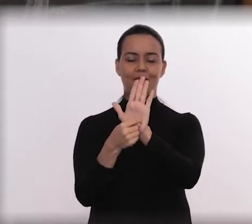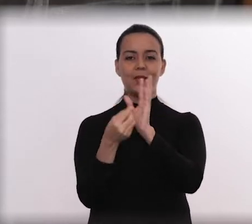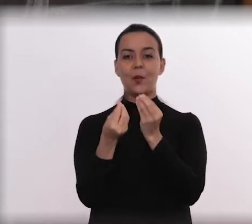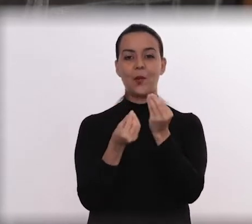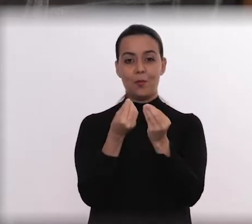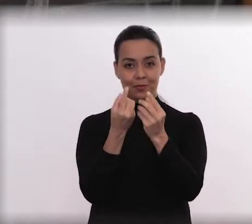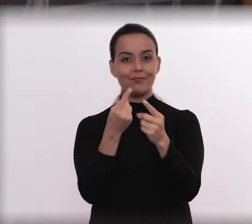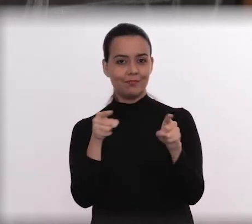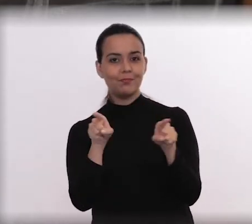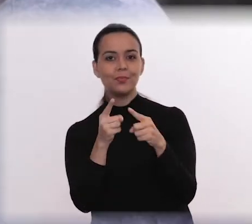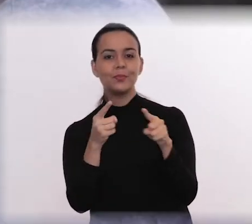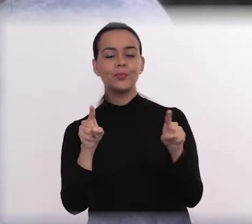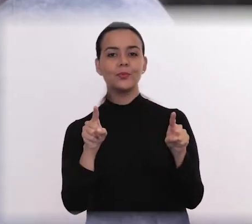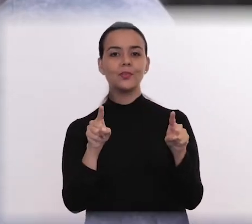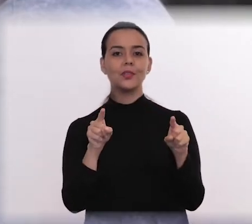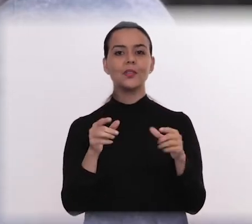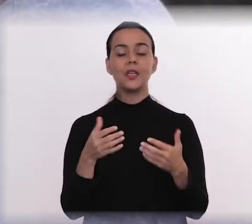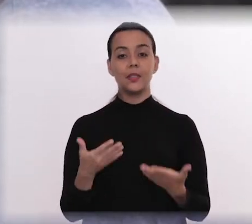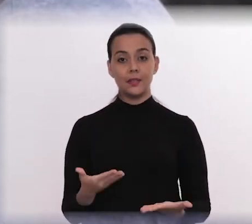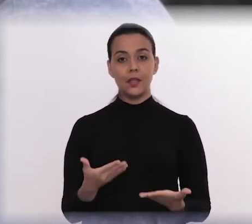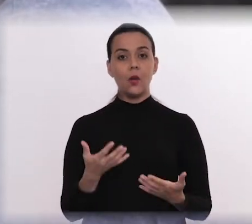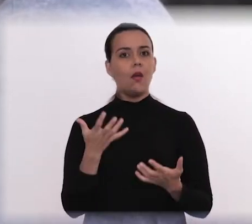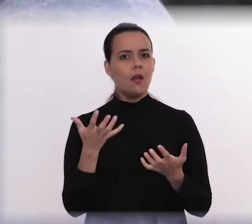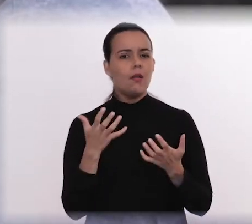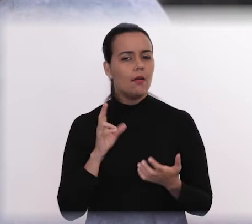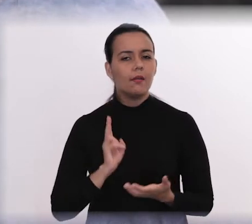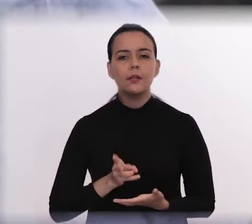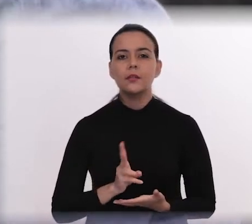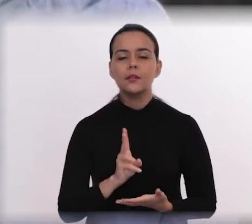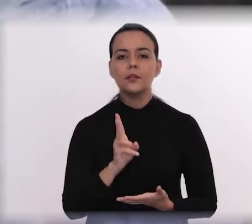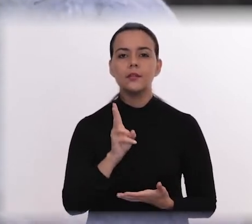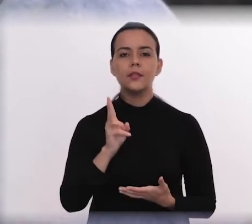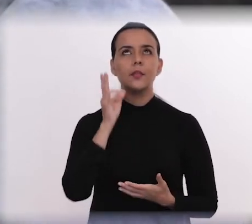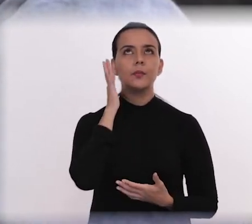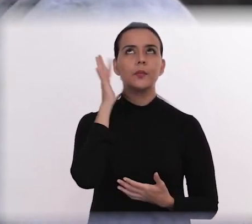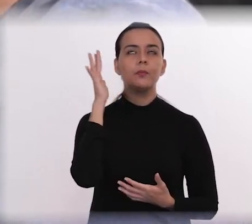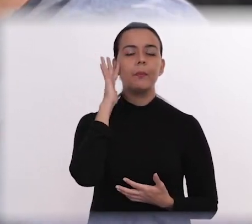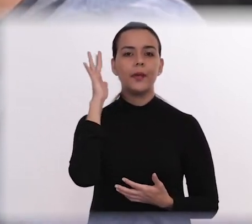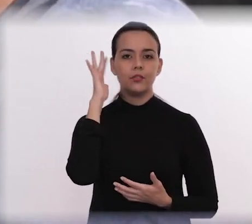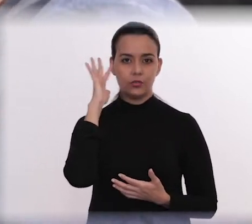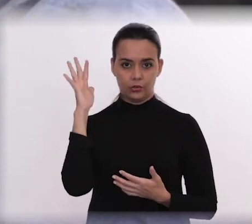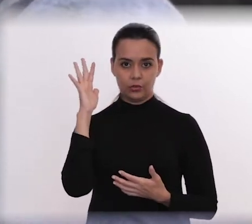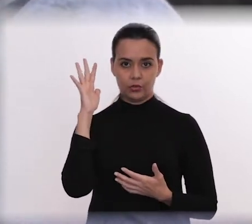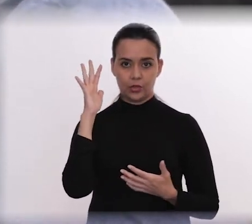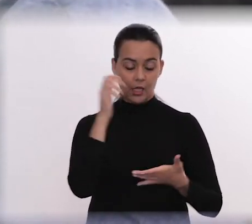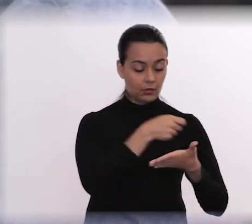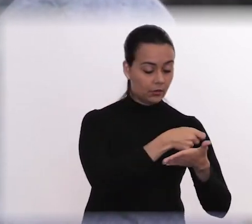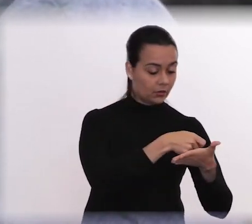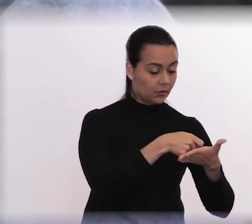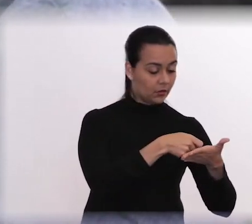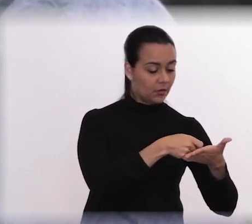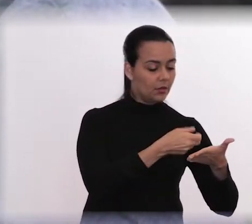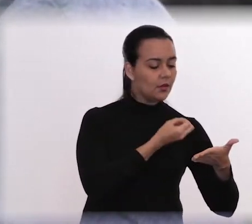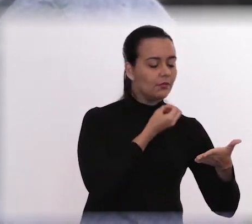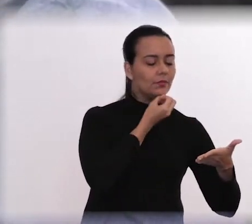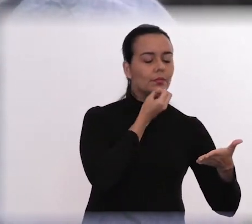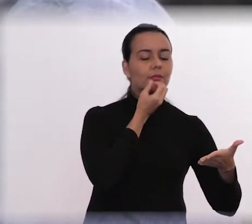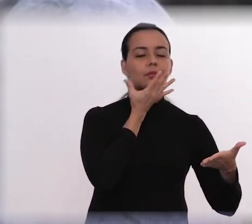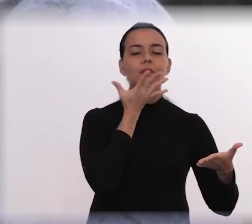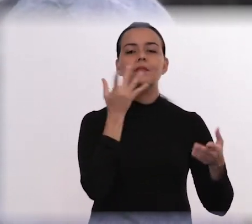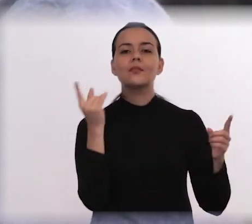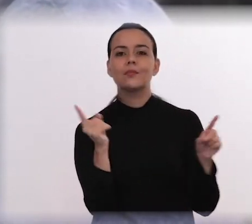Ele quer ter sempre presente a ideia de que a fala e a música